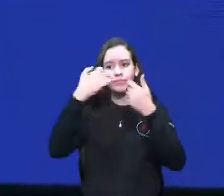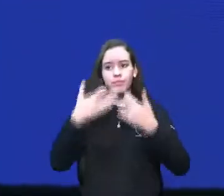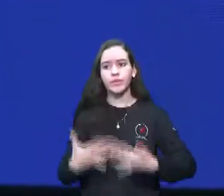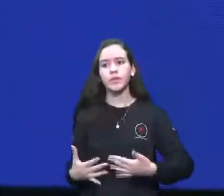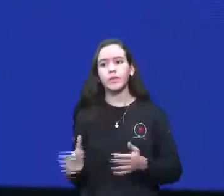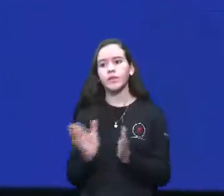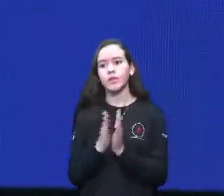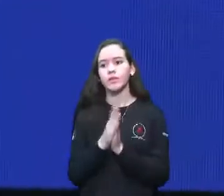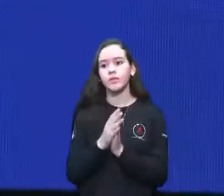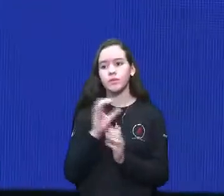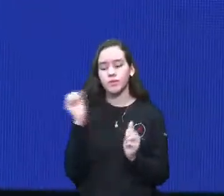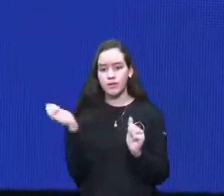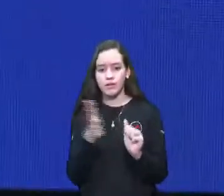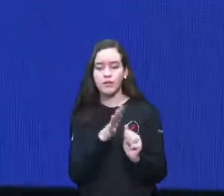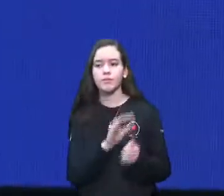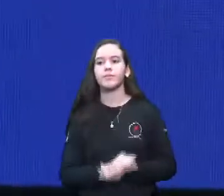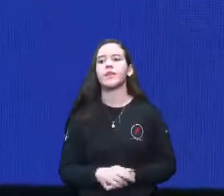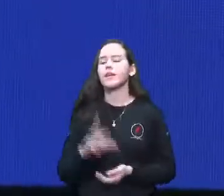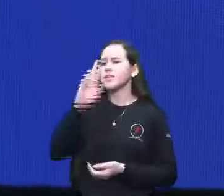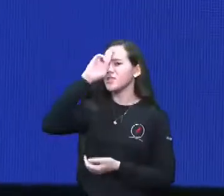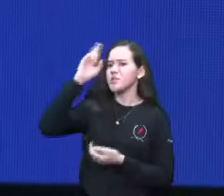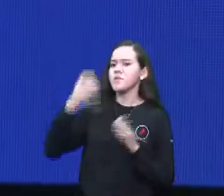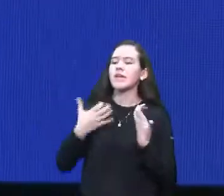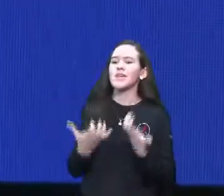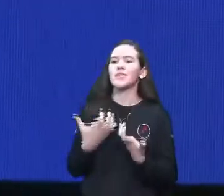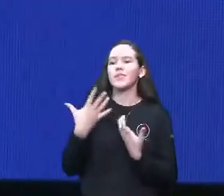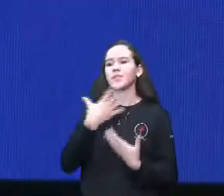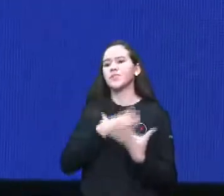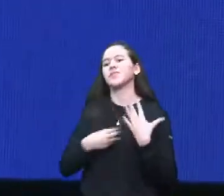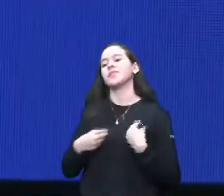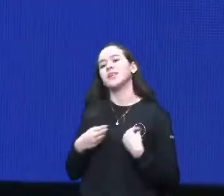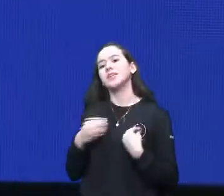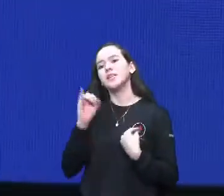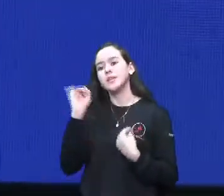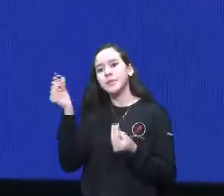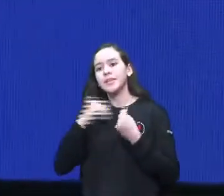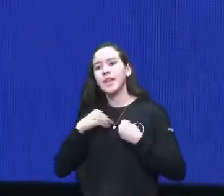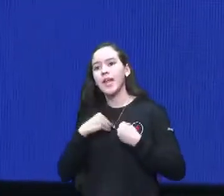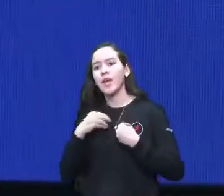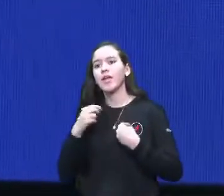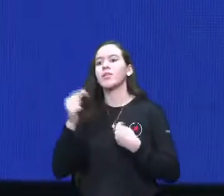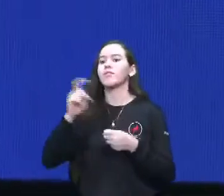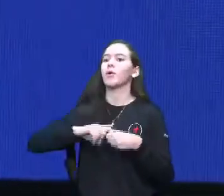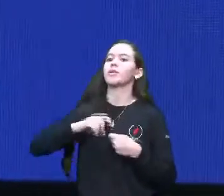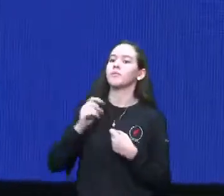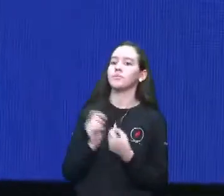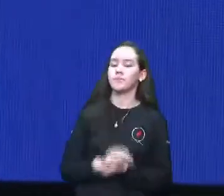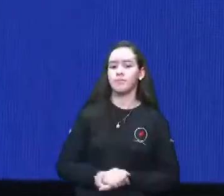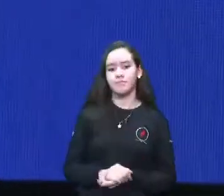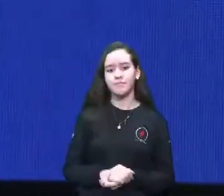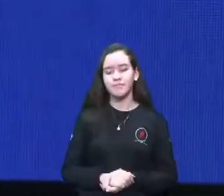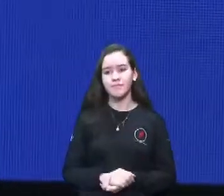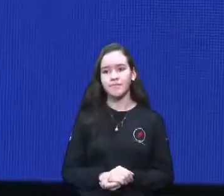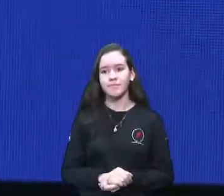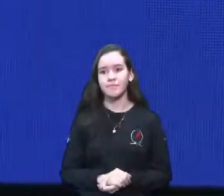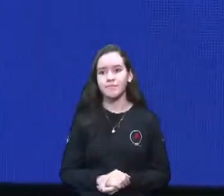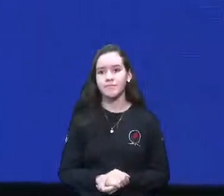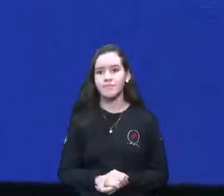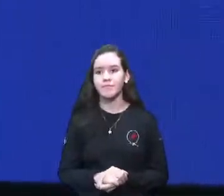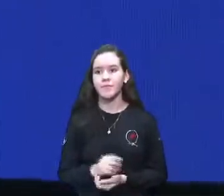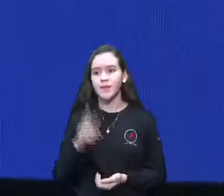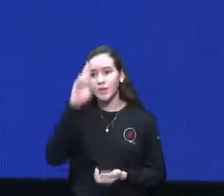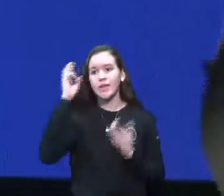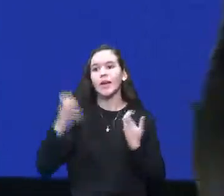Ana: Senhor, eu quero tanto um filho, que se o Senhor me der, eu dou para tu. Século 21, Senhor, eu quero